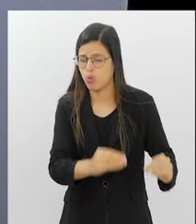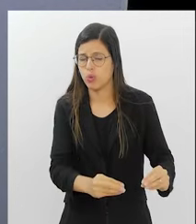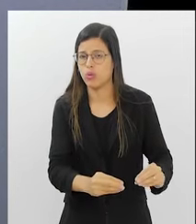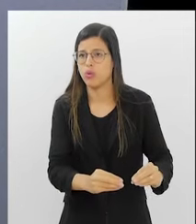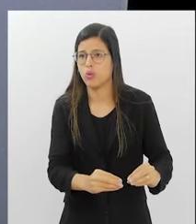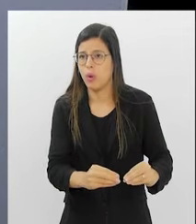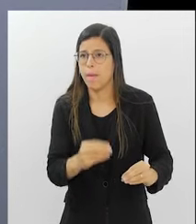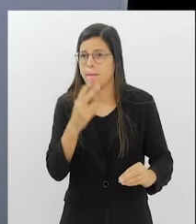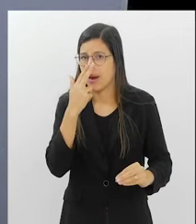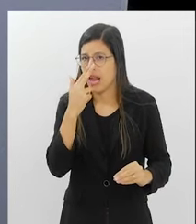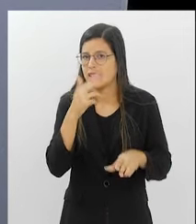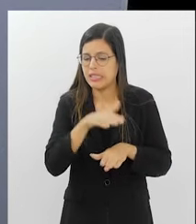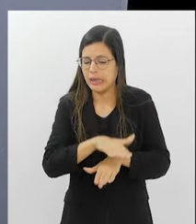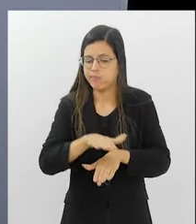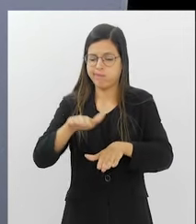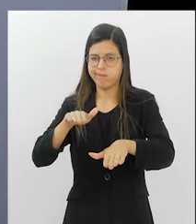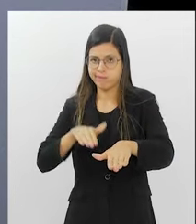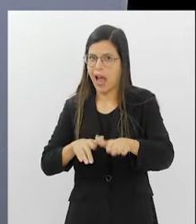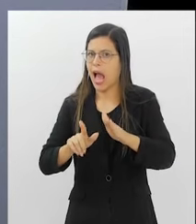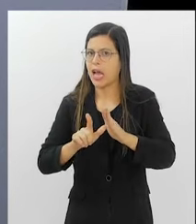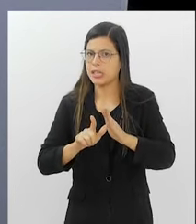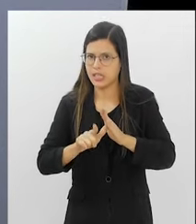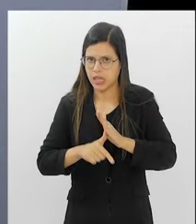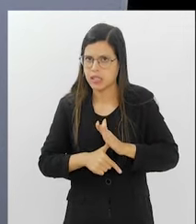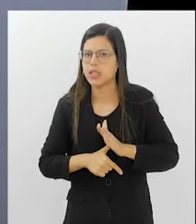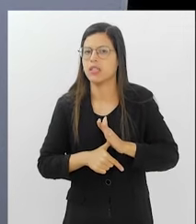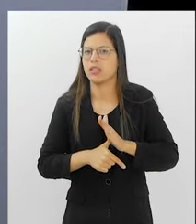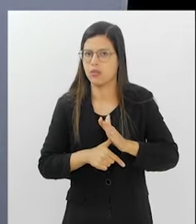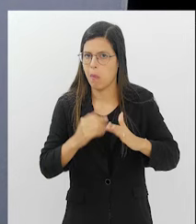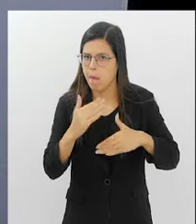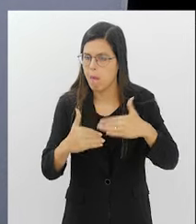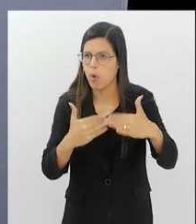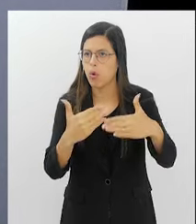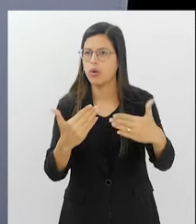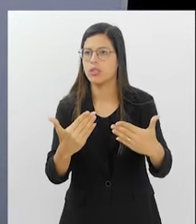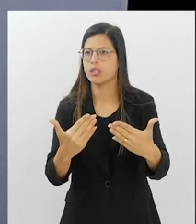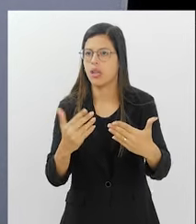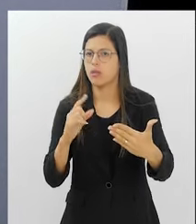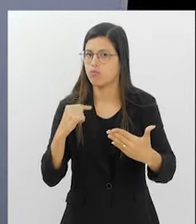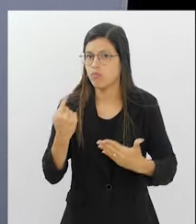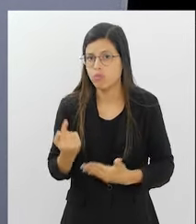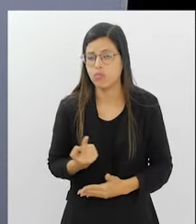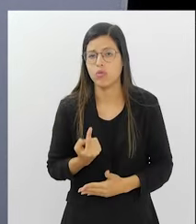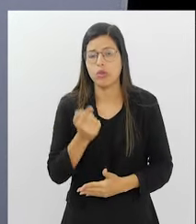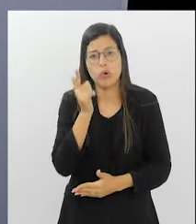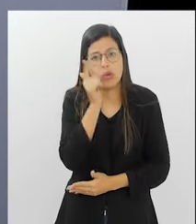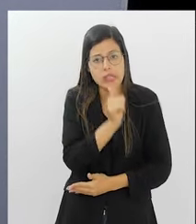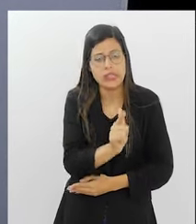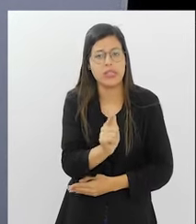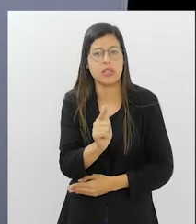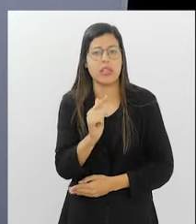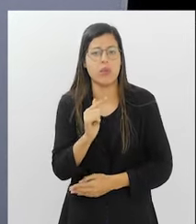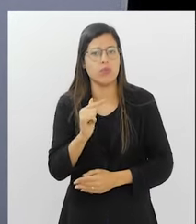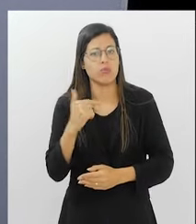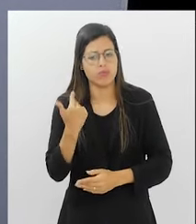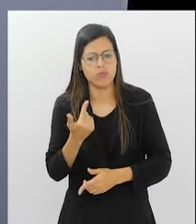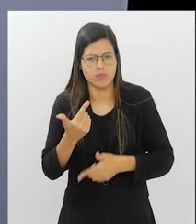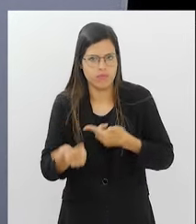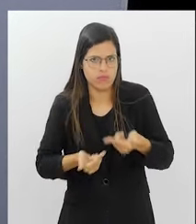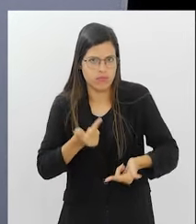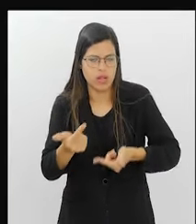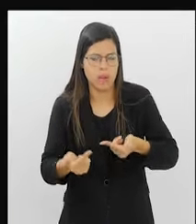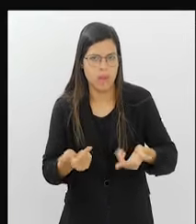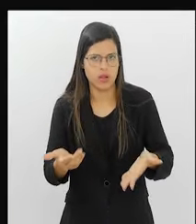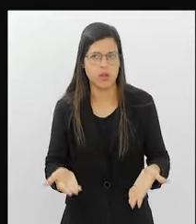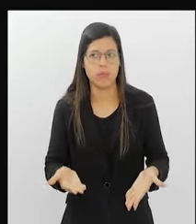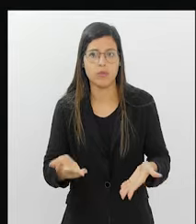completamente Concordo a gente tá retrocedendo um processo aí muito grande né um ganho que a nós tivemos todos nós que